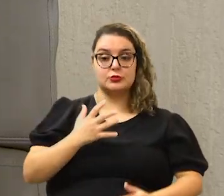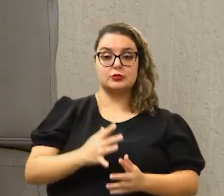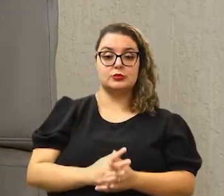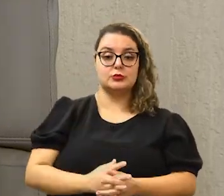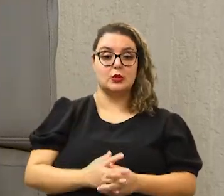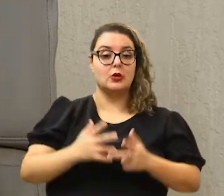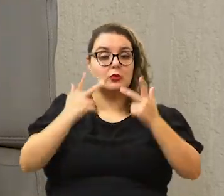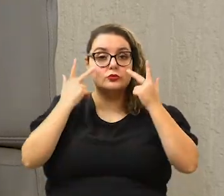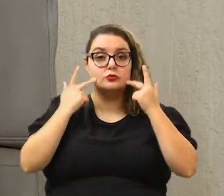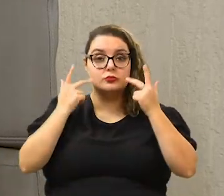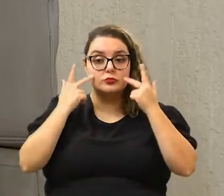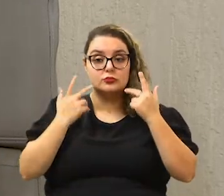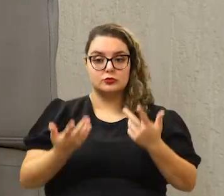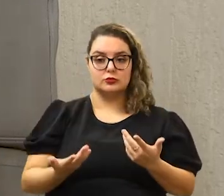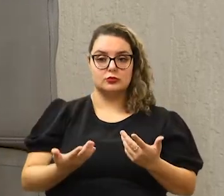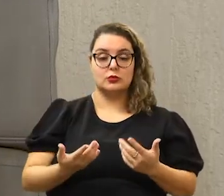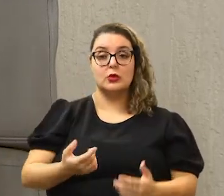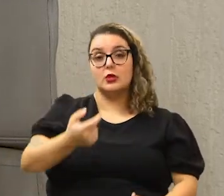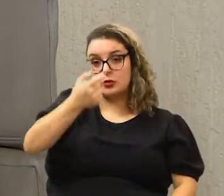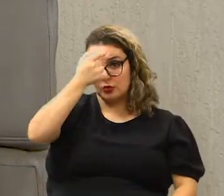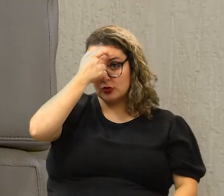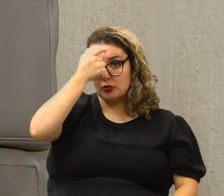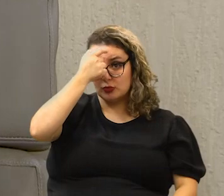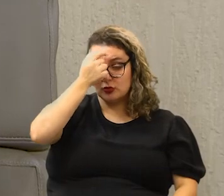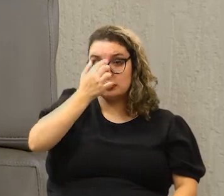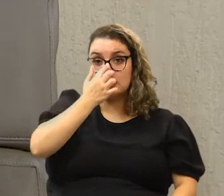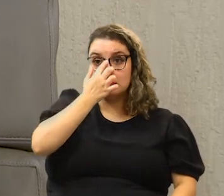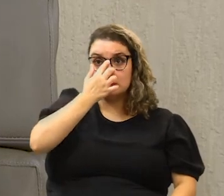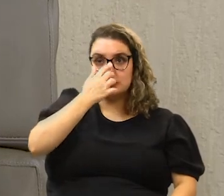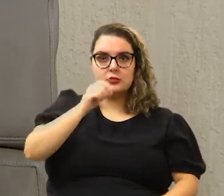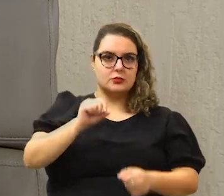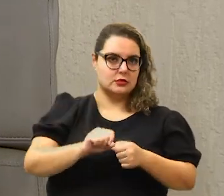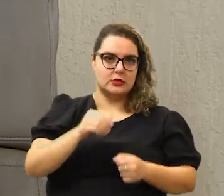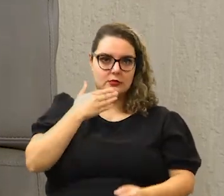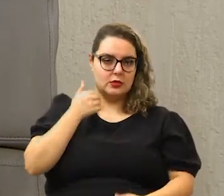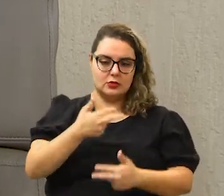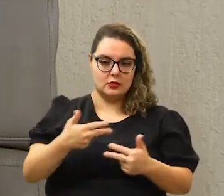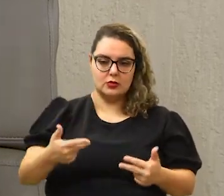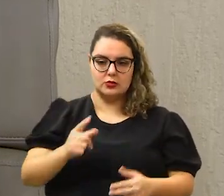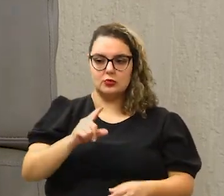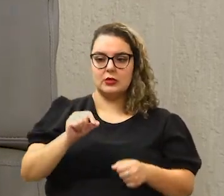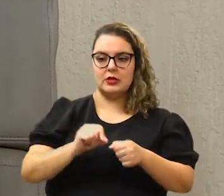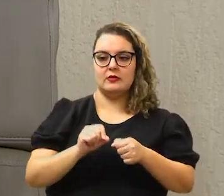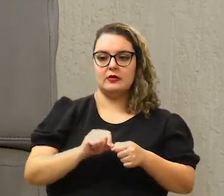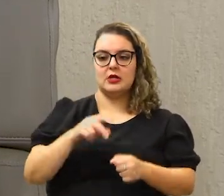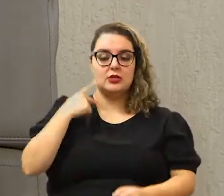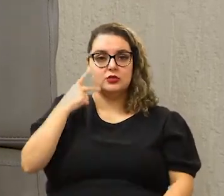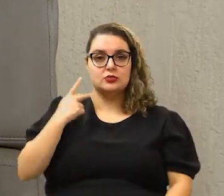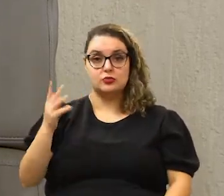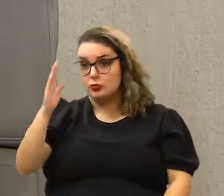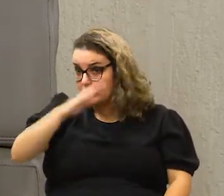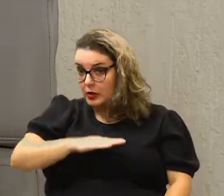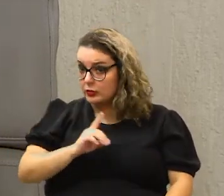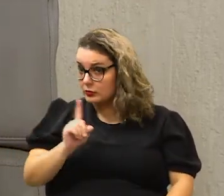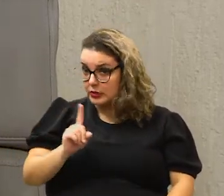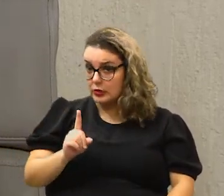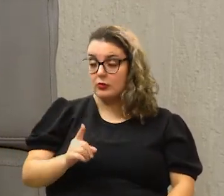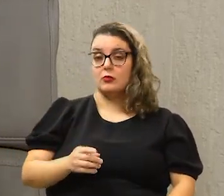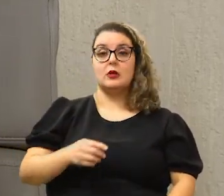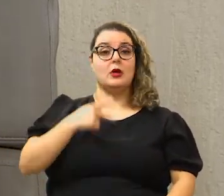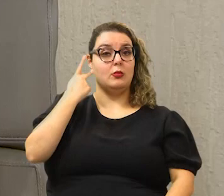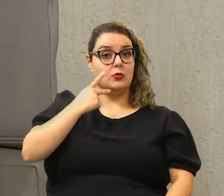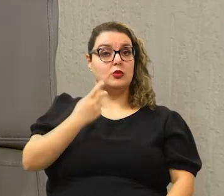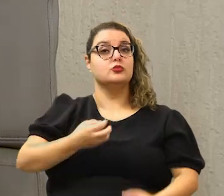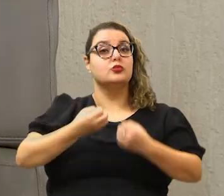história assim, mas você vai discutir com o vereador. Gente, ali é a casa do povo. Então é ali que você tem que ir para a coisa funcionar,